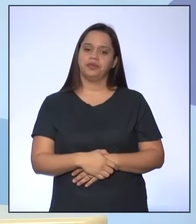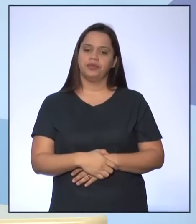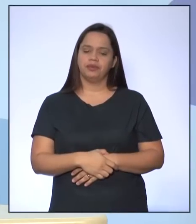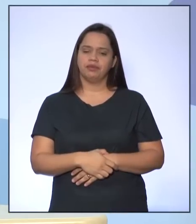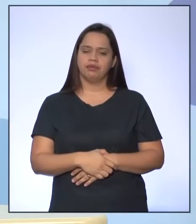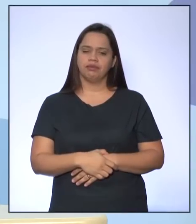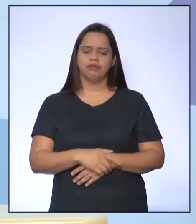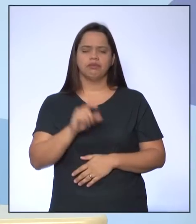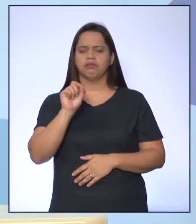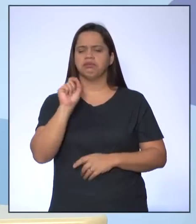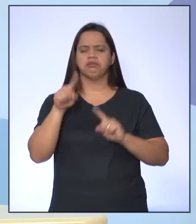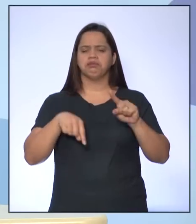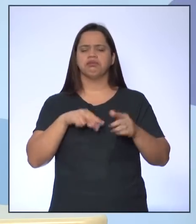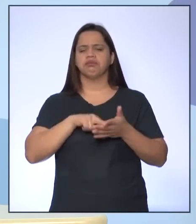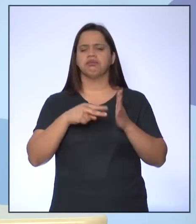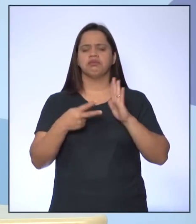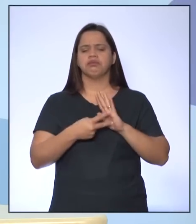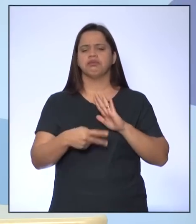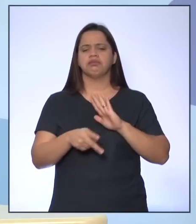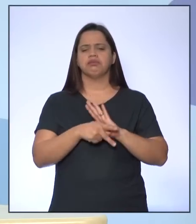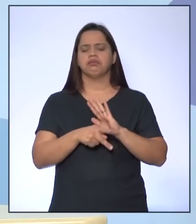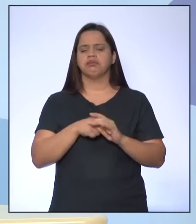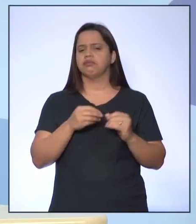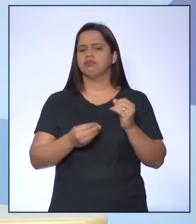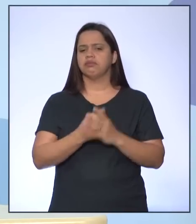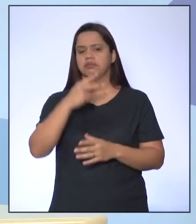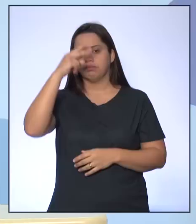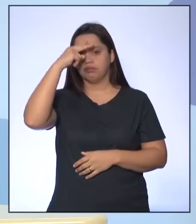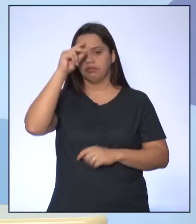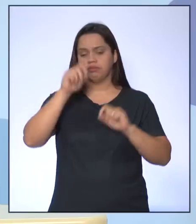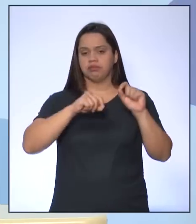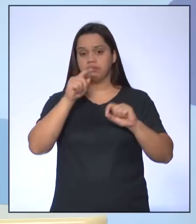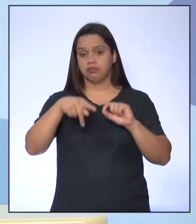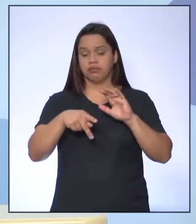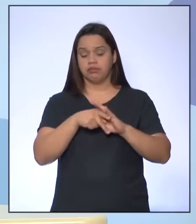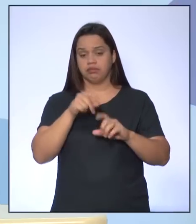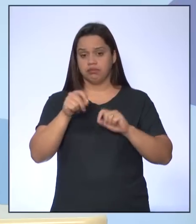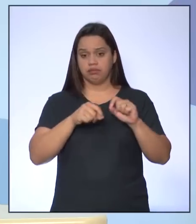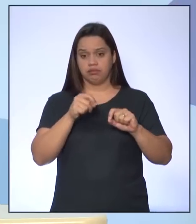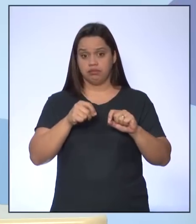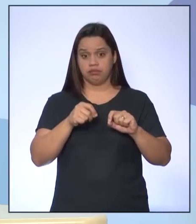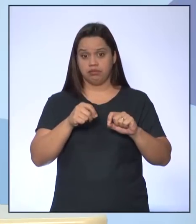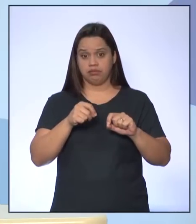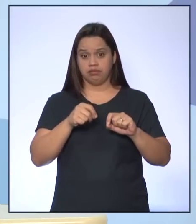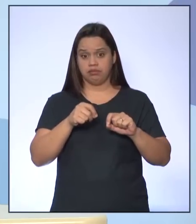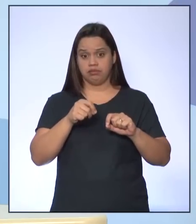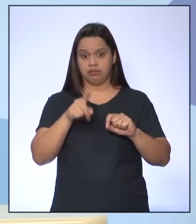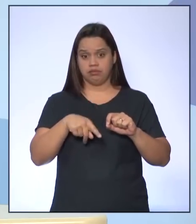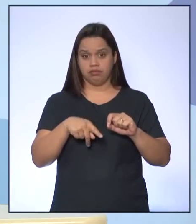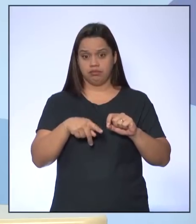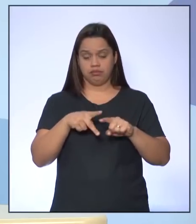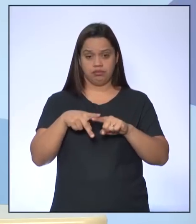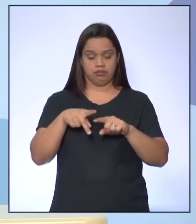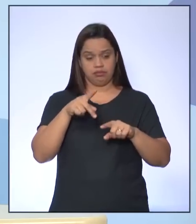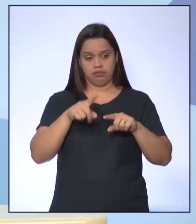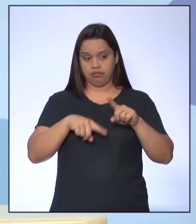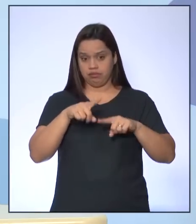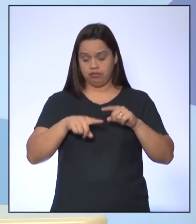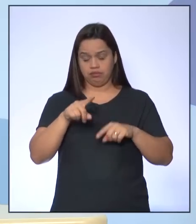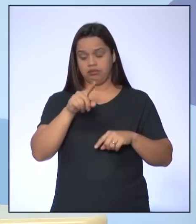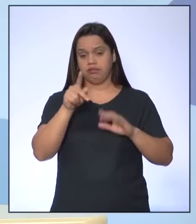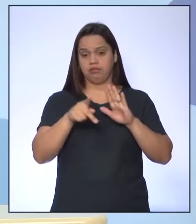O que são fontes históricas? Fonte histórica é um instrumento do historiador. Através das fontes históricas,